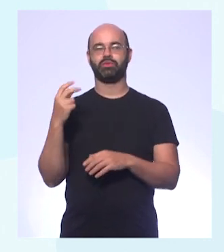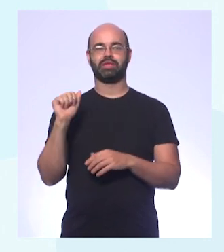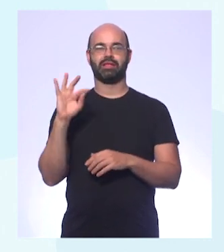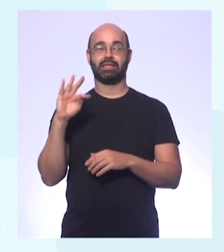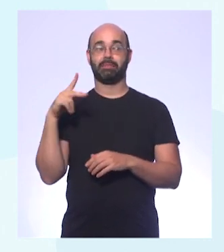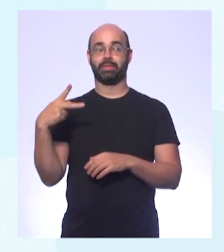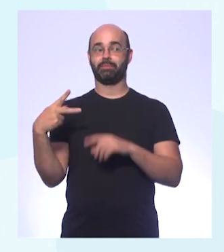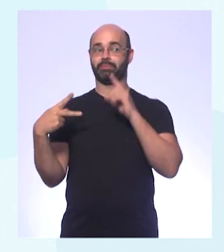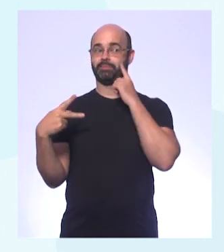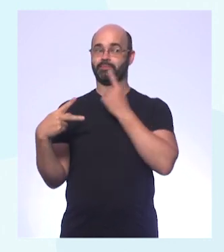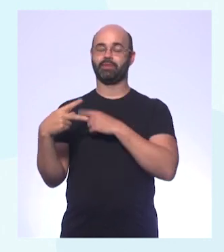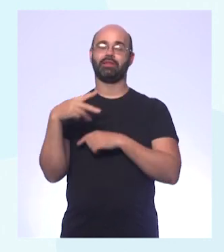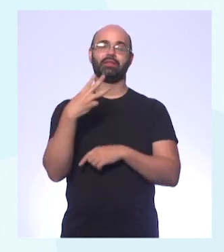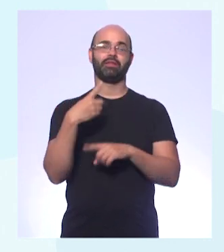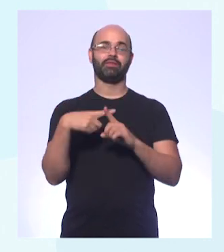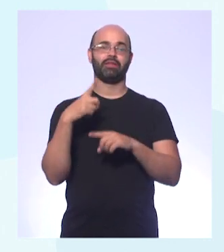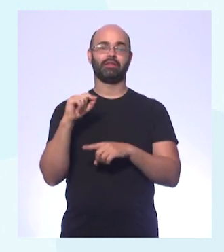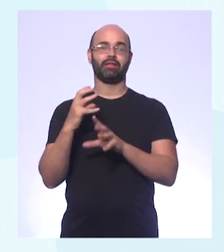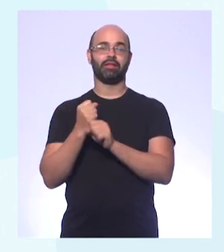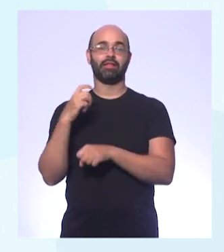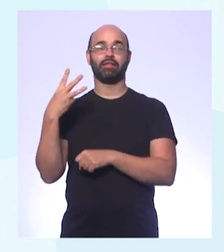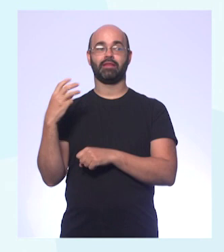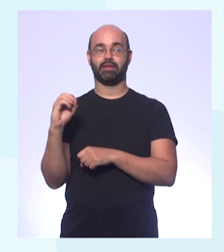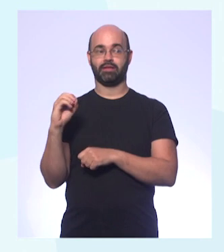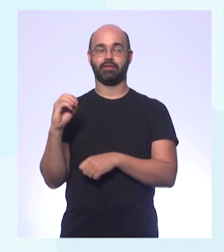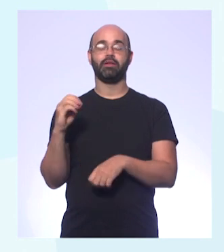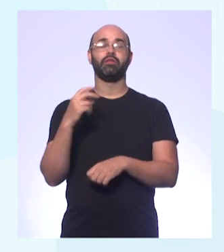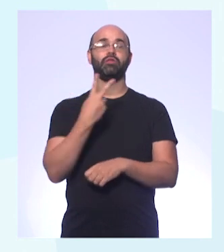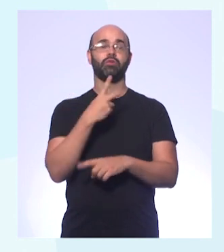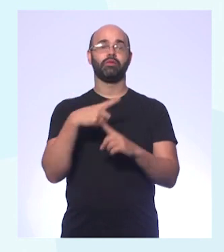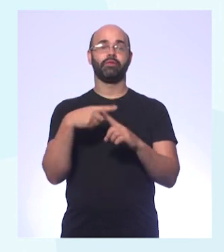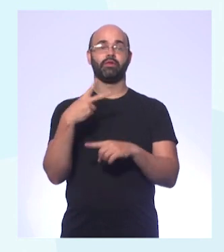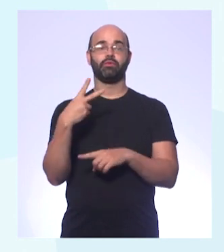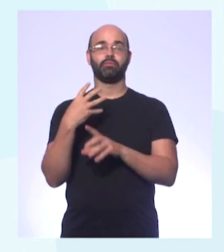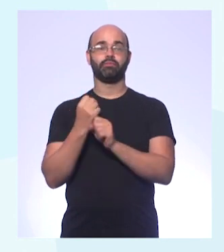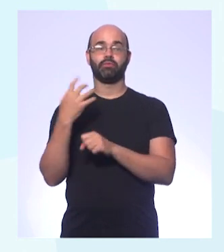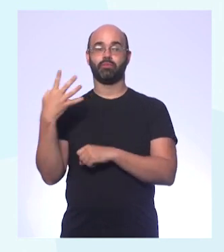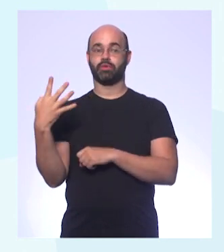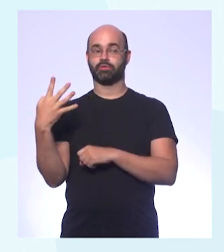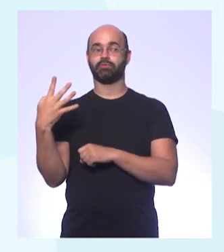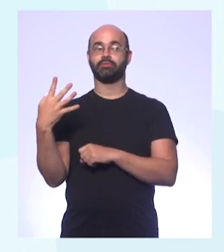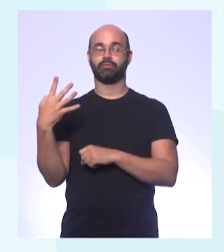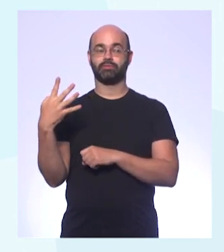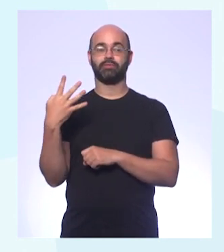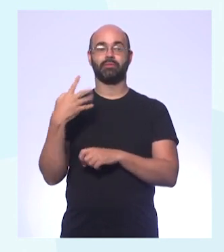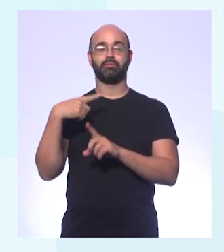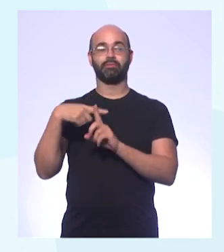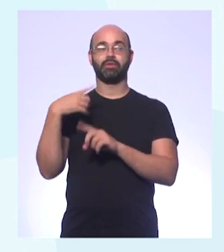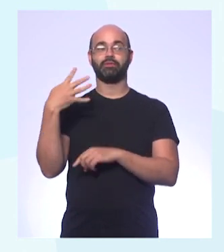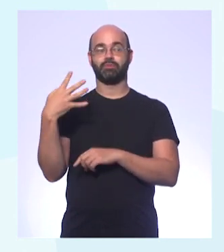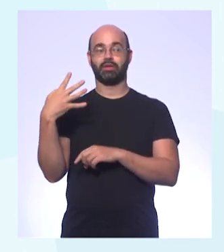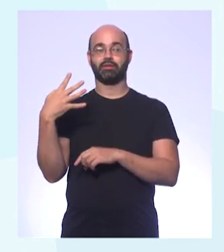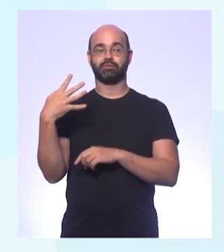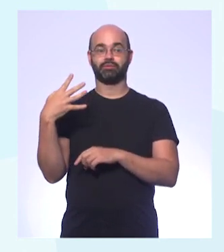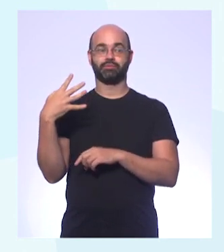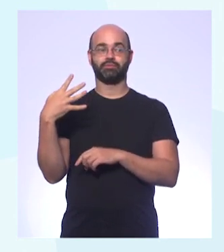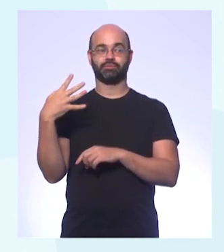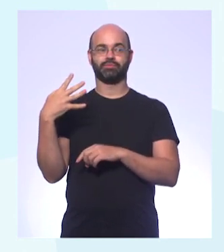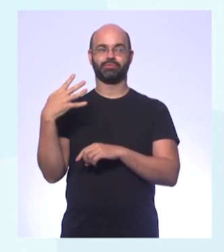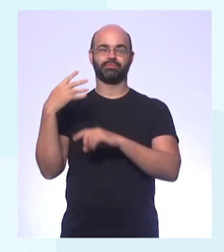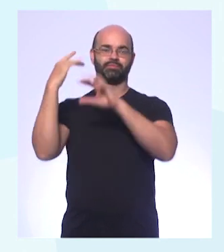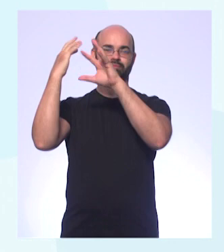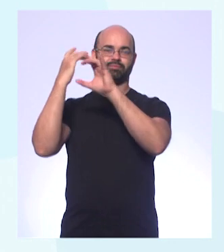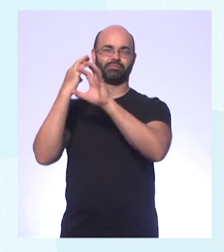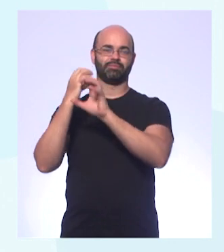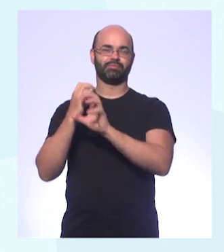aí, ó, 3 vezes 10, 30. 2 vezes 2, 4. Com mais 4 das outras